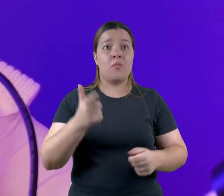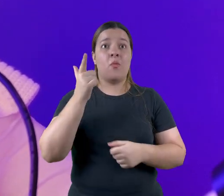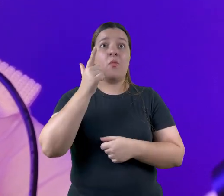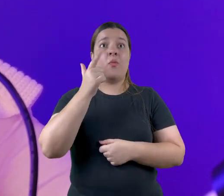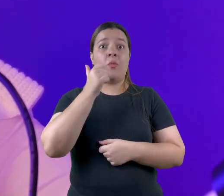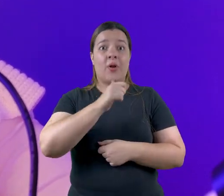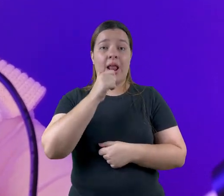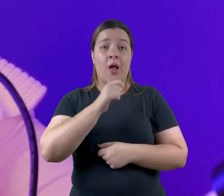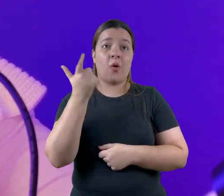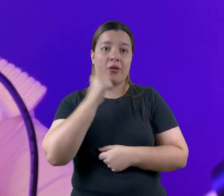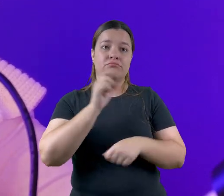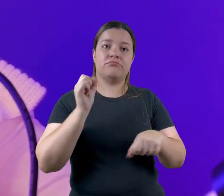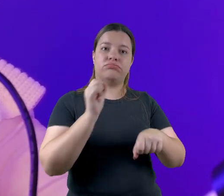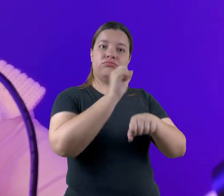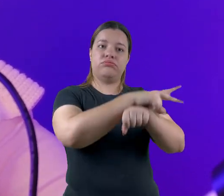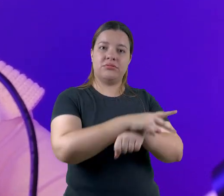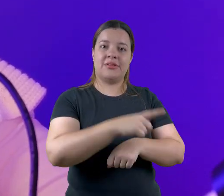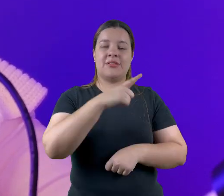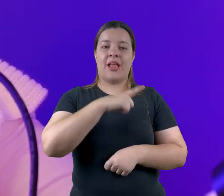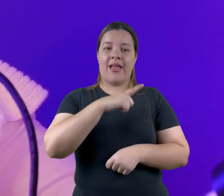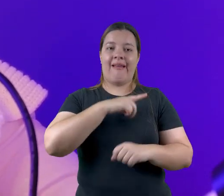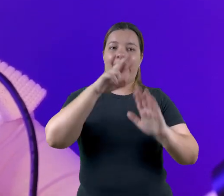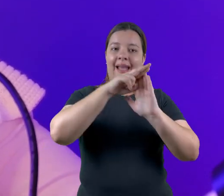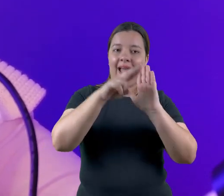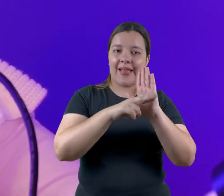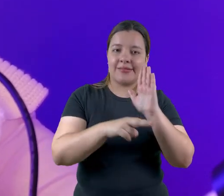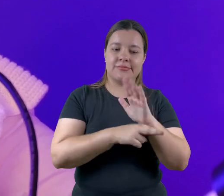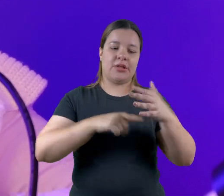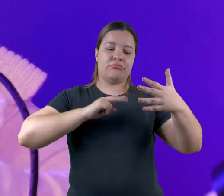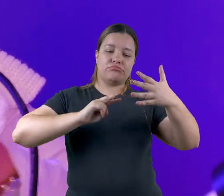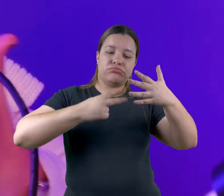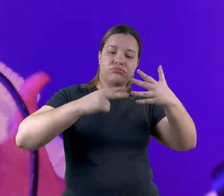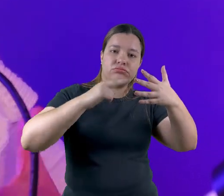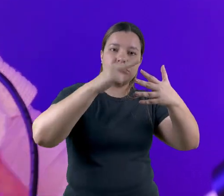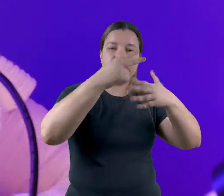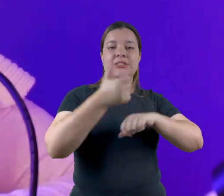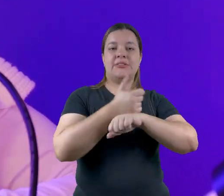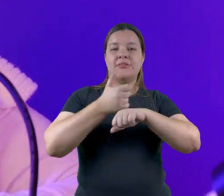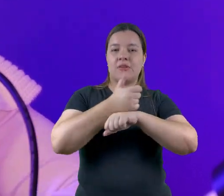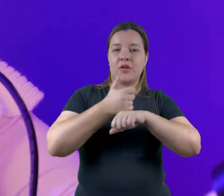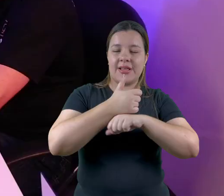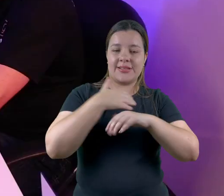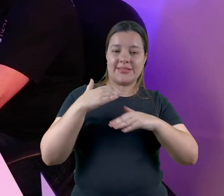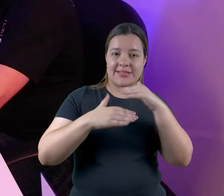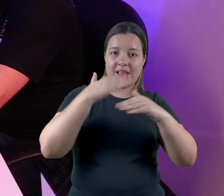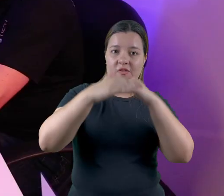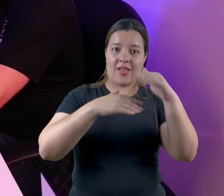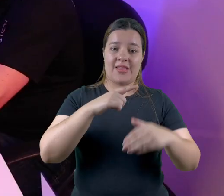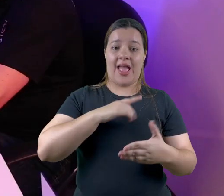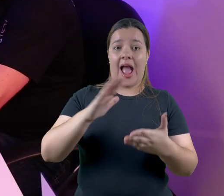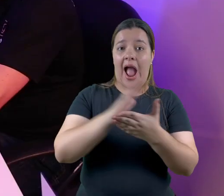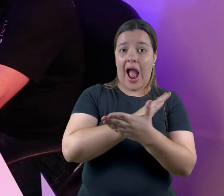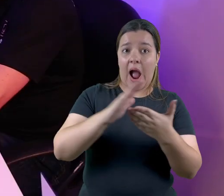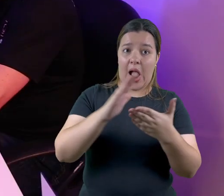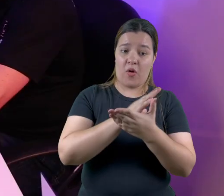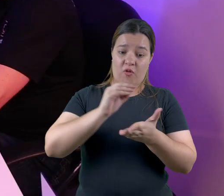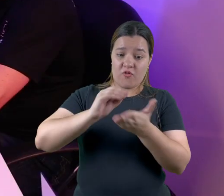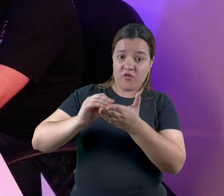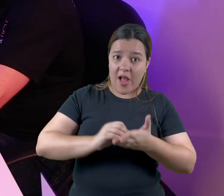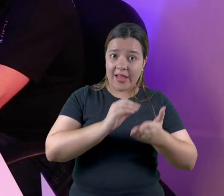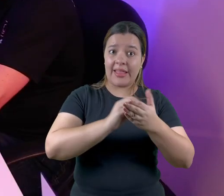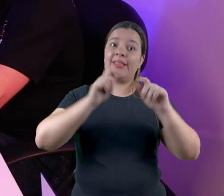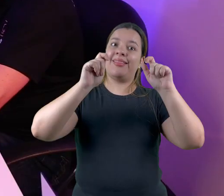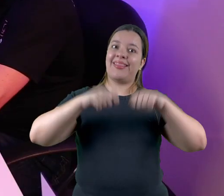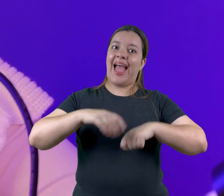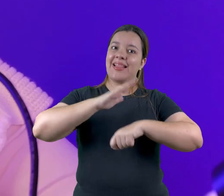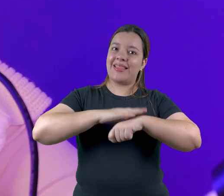ingressa né Nós temos toda uma política de de plano de desenvolvimento então Eh se tem algum Skill que ela não